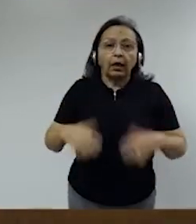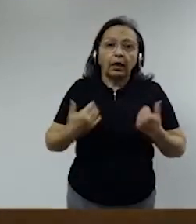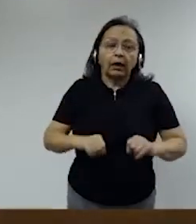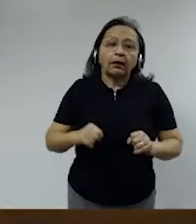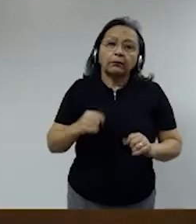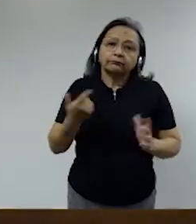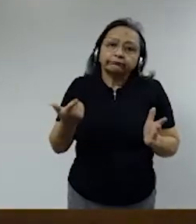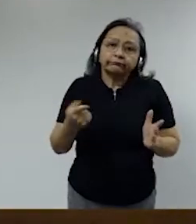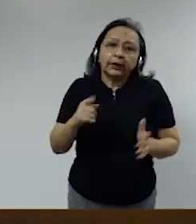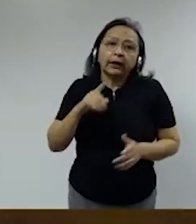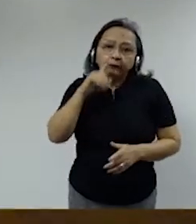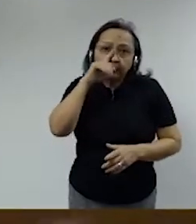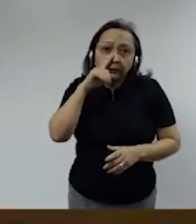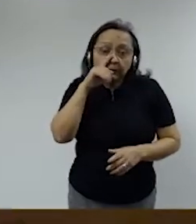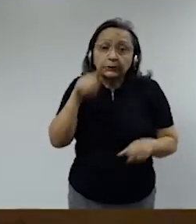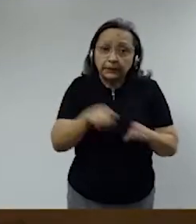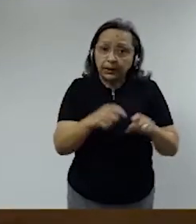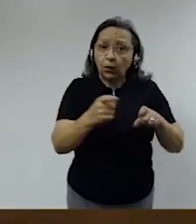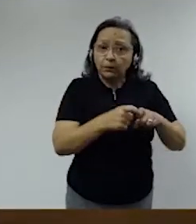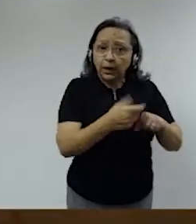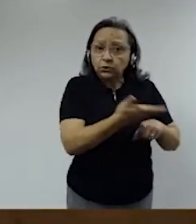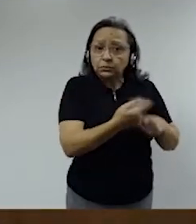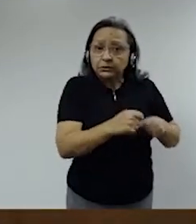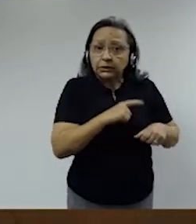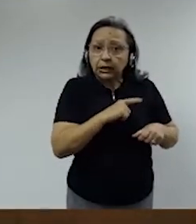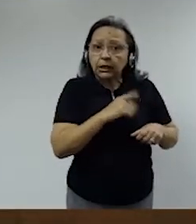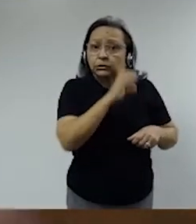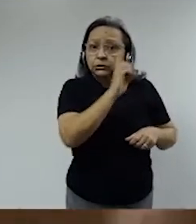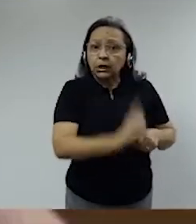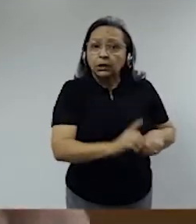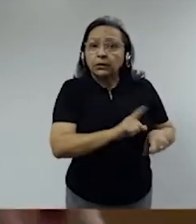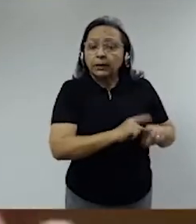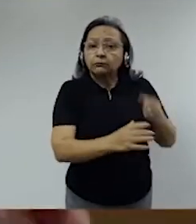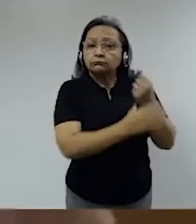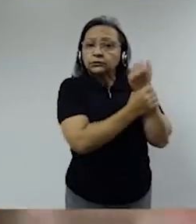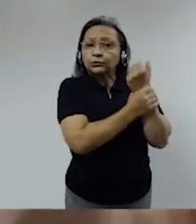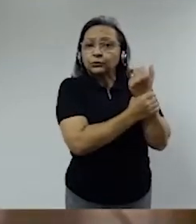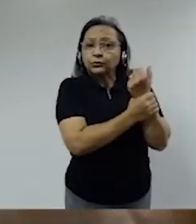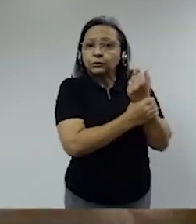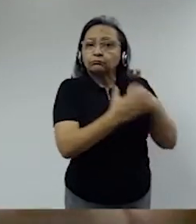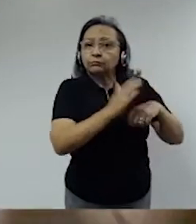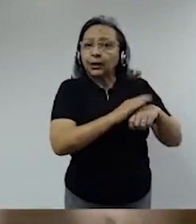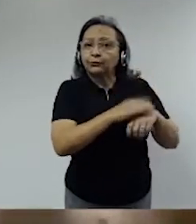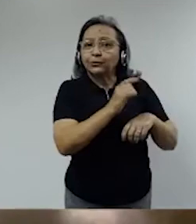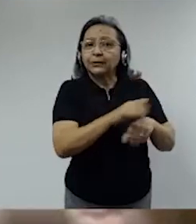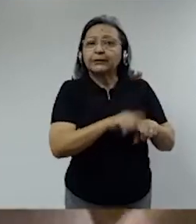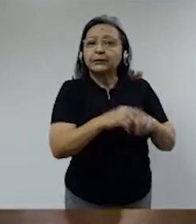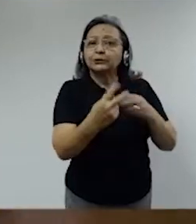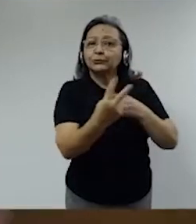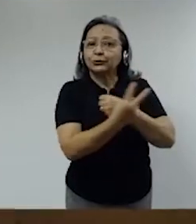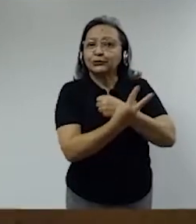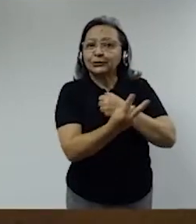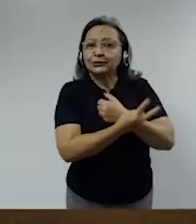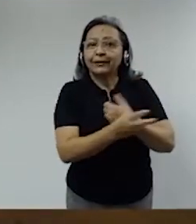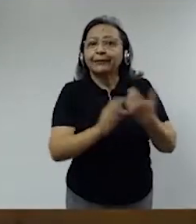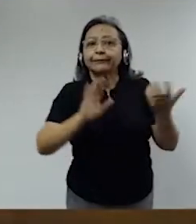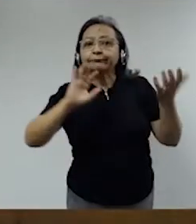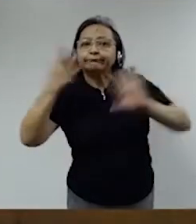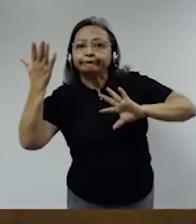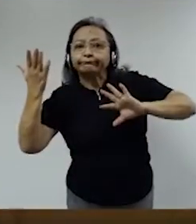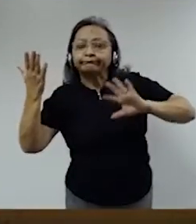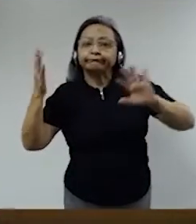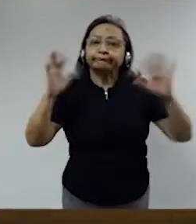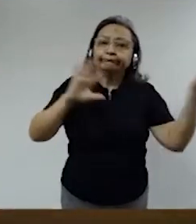potencializada, assim como o próprio médico, que também precisa ter resguardado o direito da sua autonomia, né, e se proteger aí de